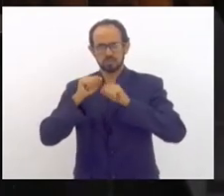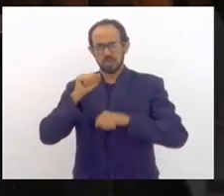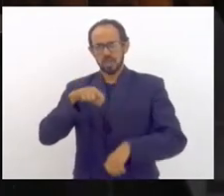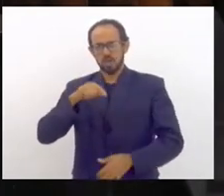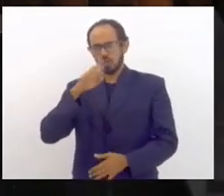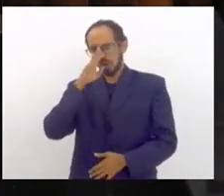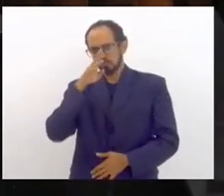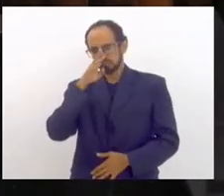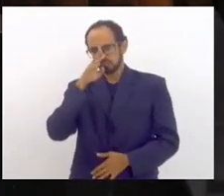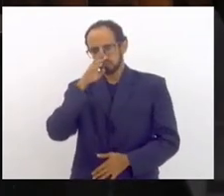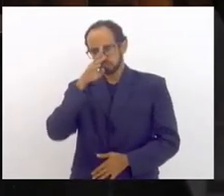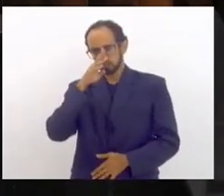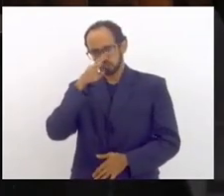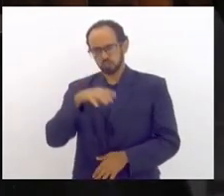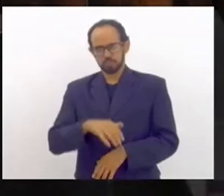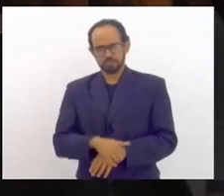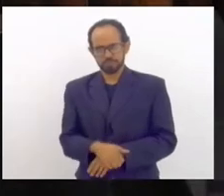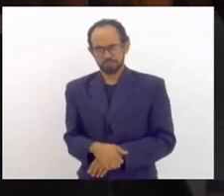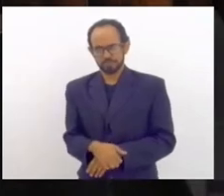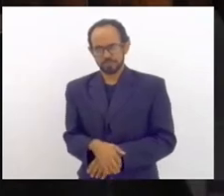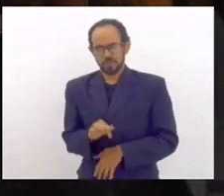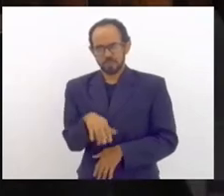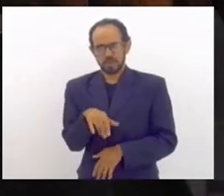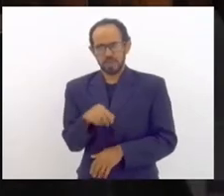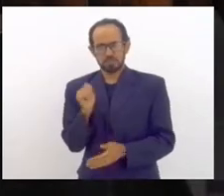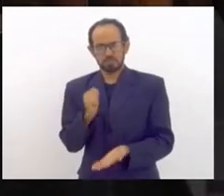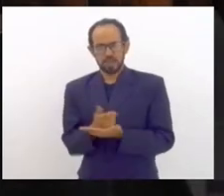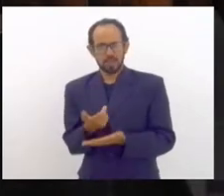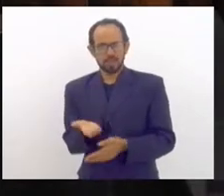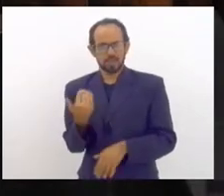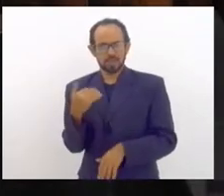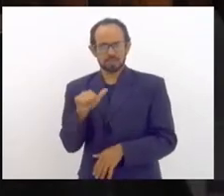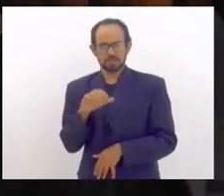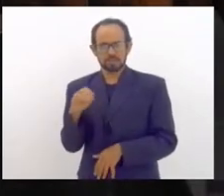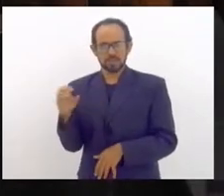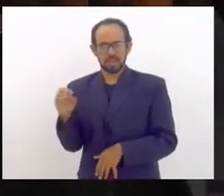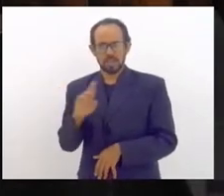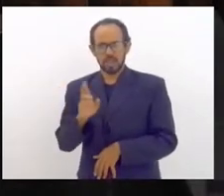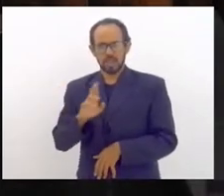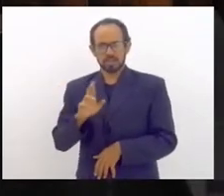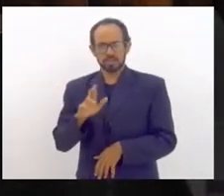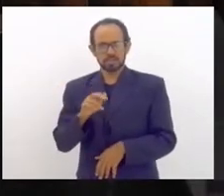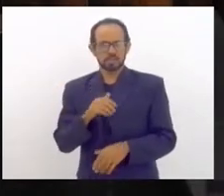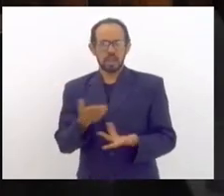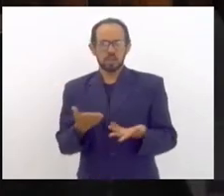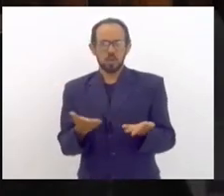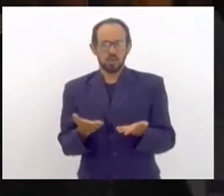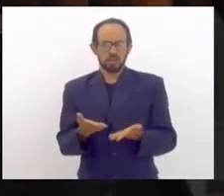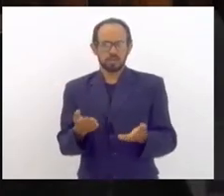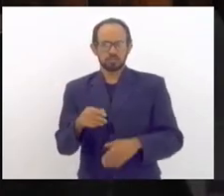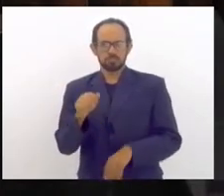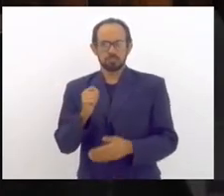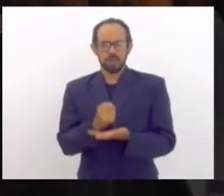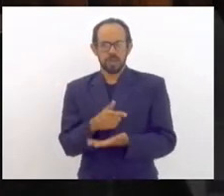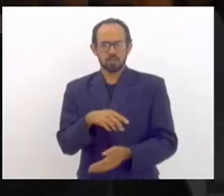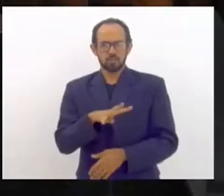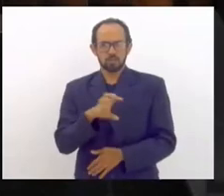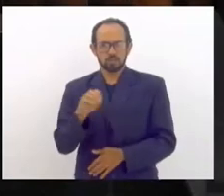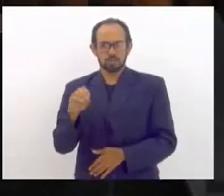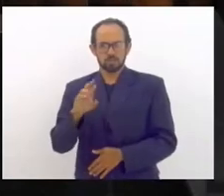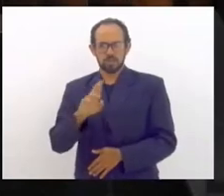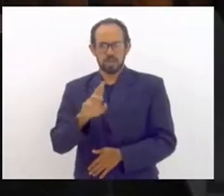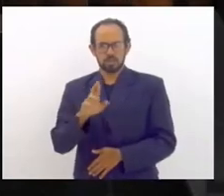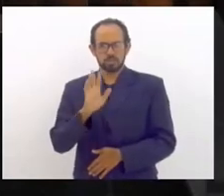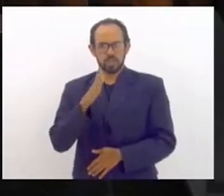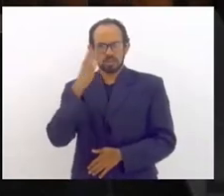absurdo, um absurdo. Quem pagava uma água de R$100, hoje está pagando uma conta de R$400. Foi comprovado